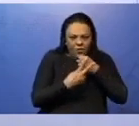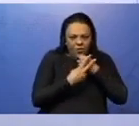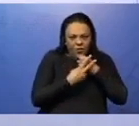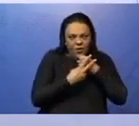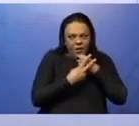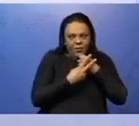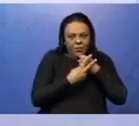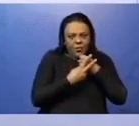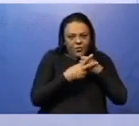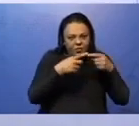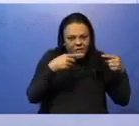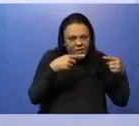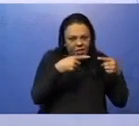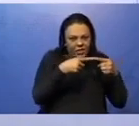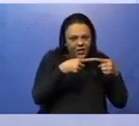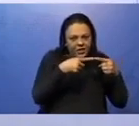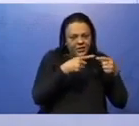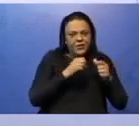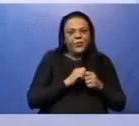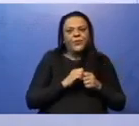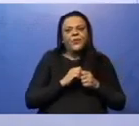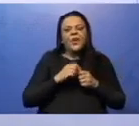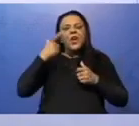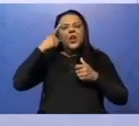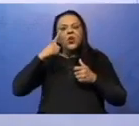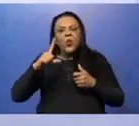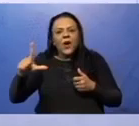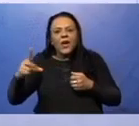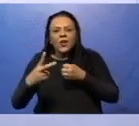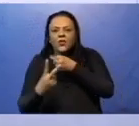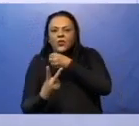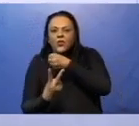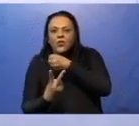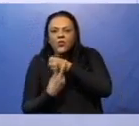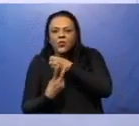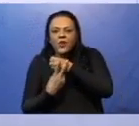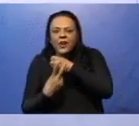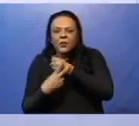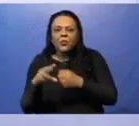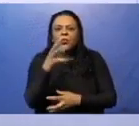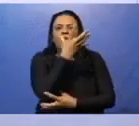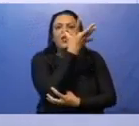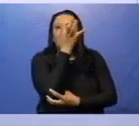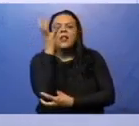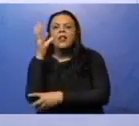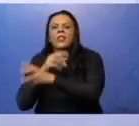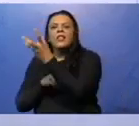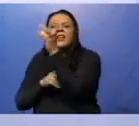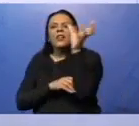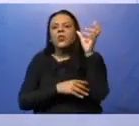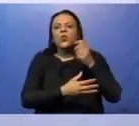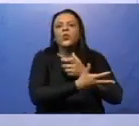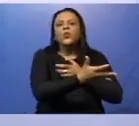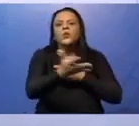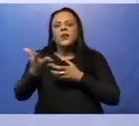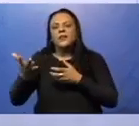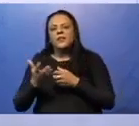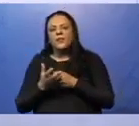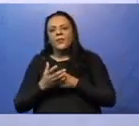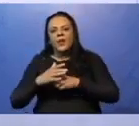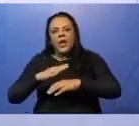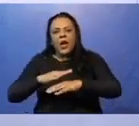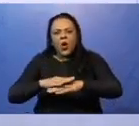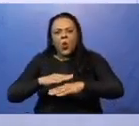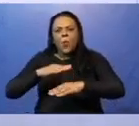Porque eu sei que o restante ou é de fenômeno da natureza ou é de ação. Fenômeno da natureza também são poucos. Então, o que predomina realmente são os verbos